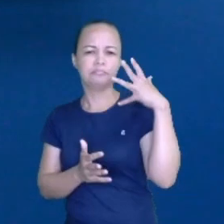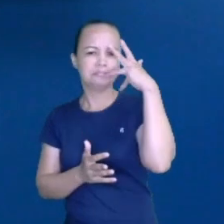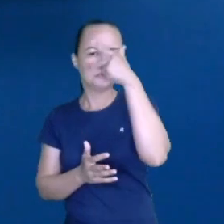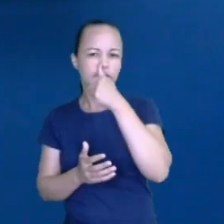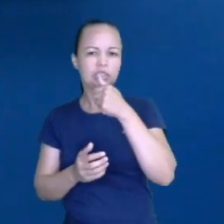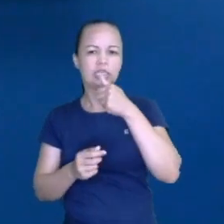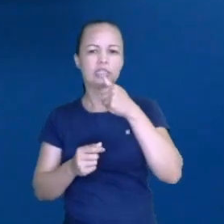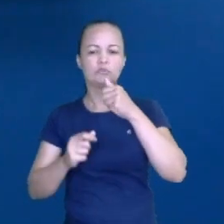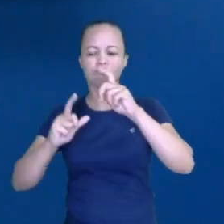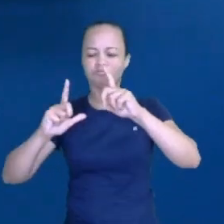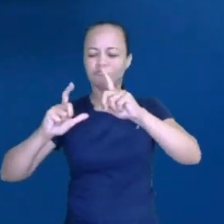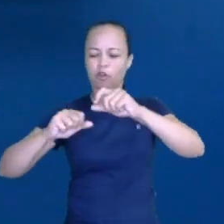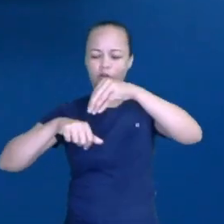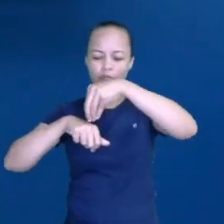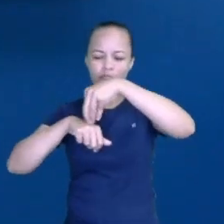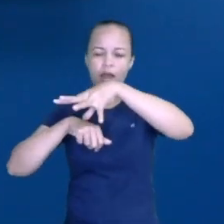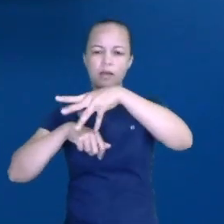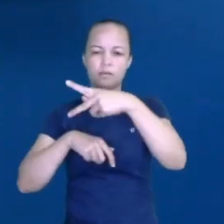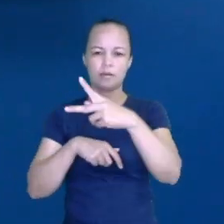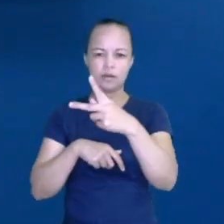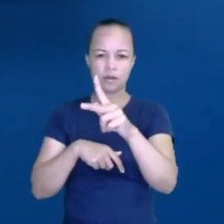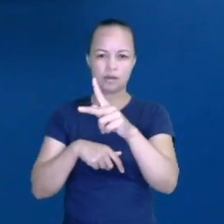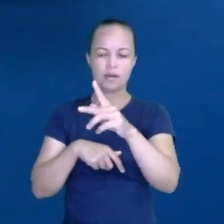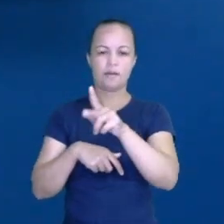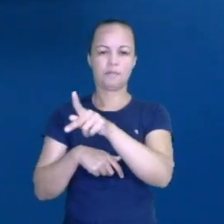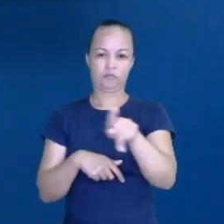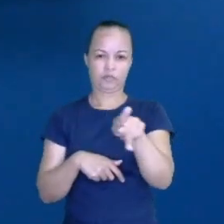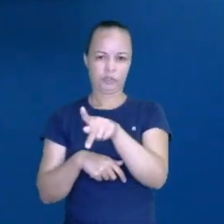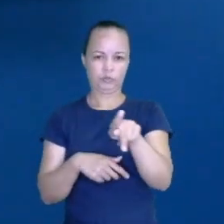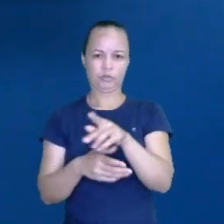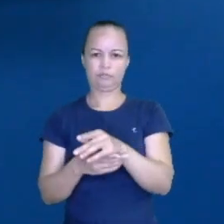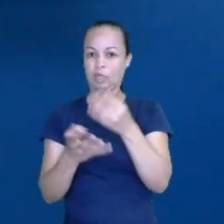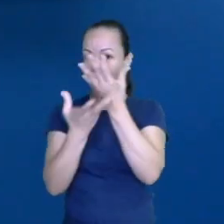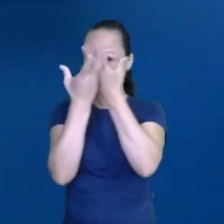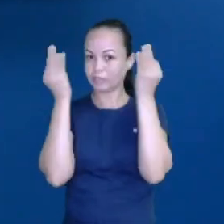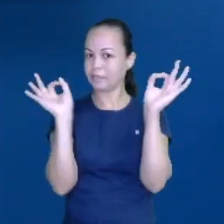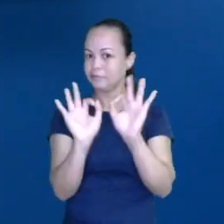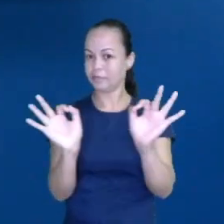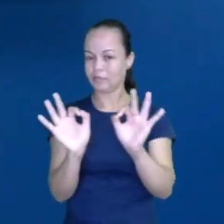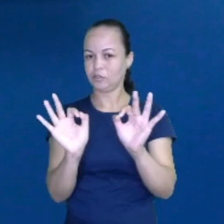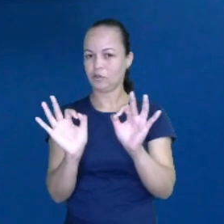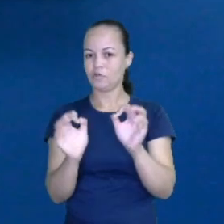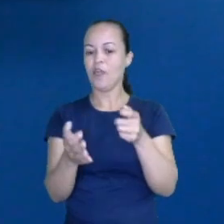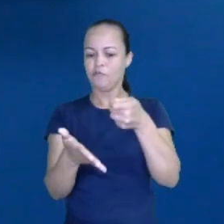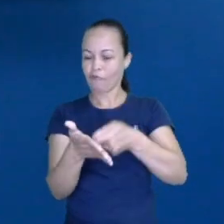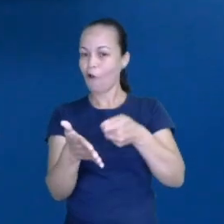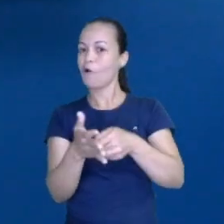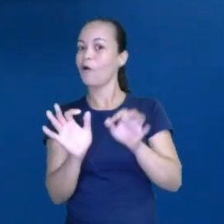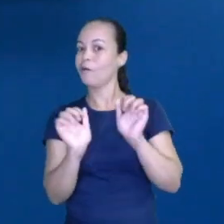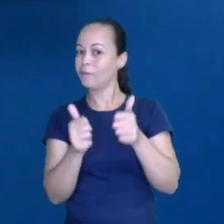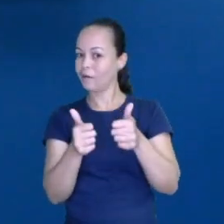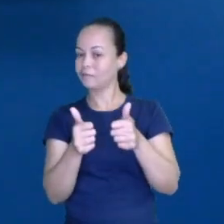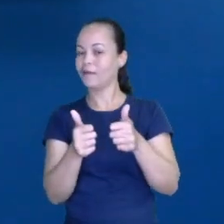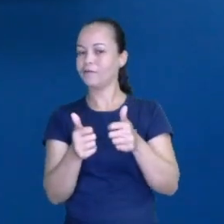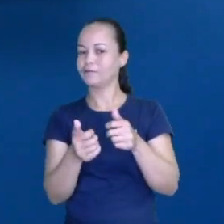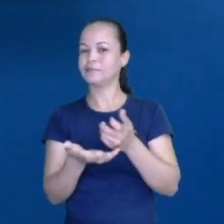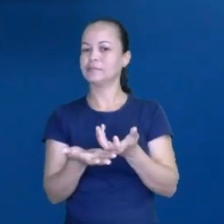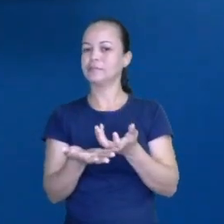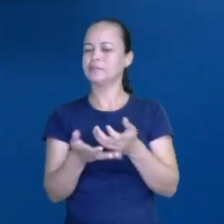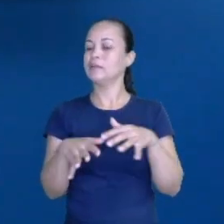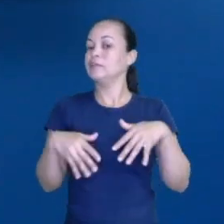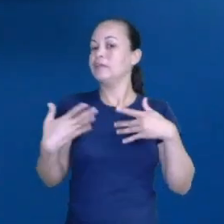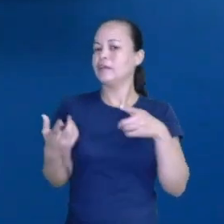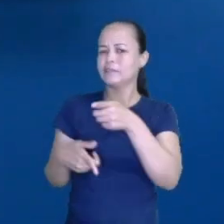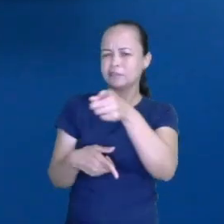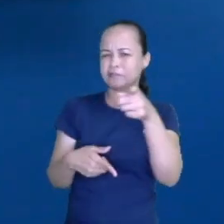tira a foto e manda para a tua professora. Não vai esquecer, tá? E ó, vou cobrar, tá? Vou cobrar. E aí, será